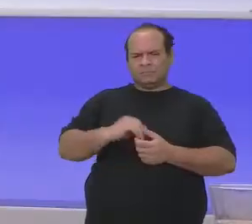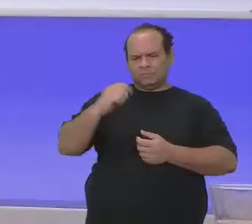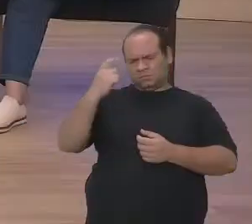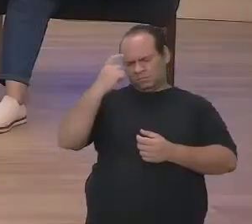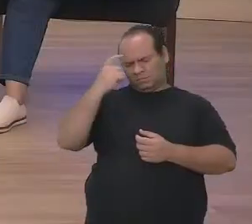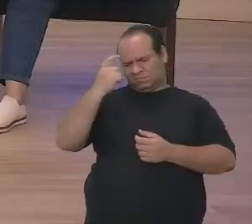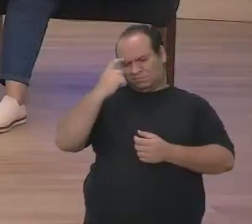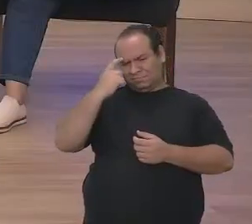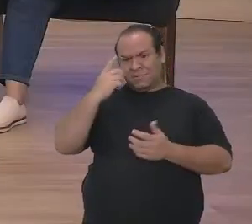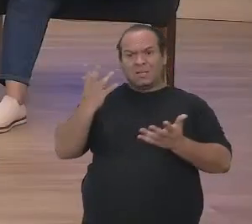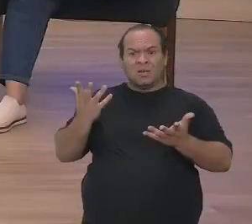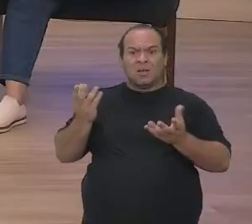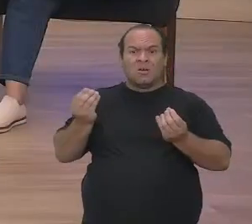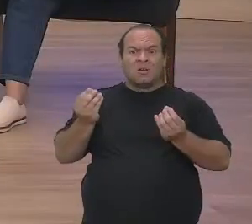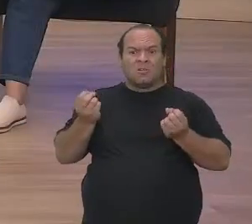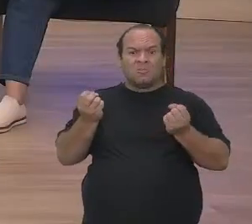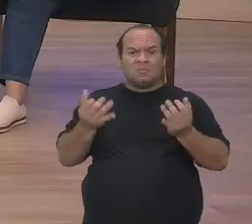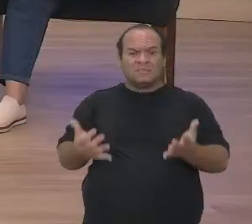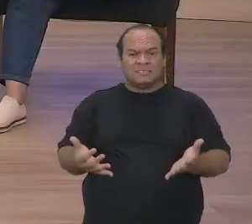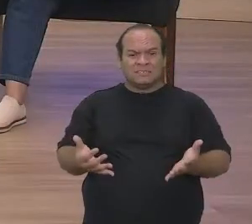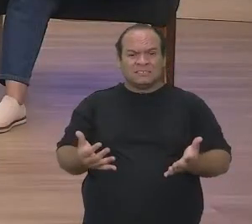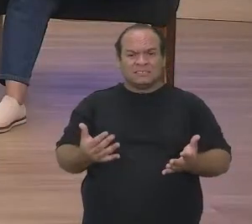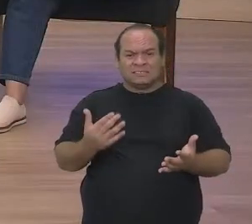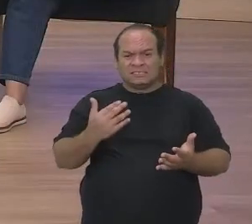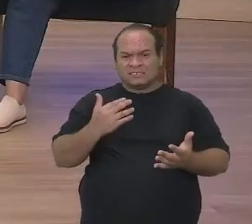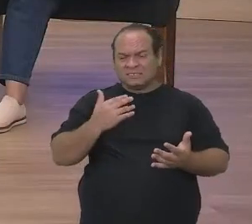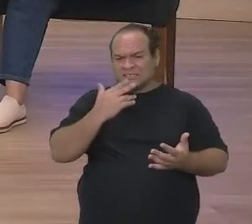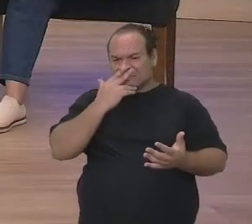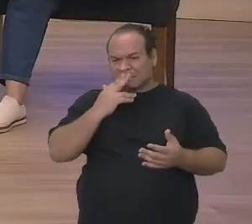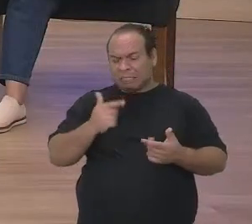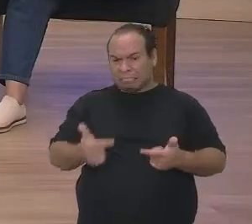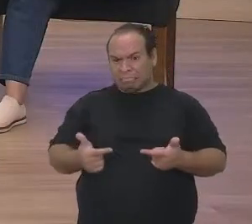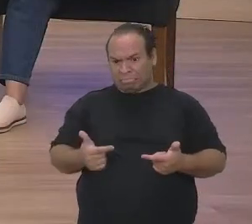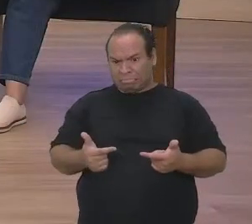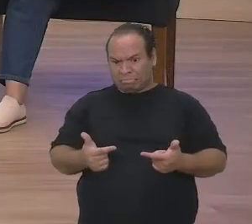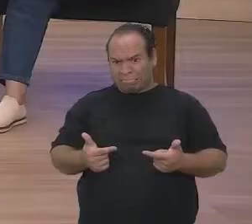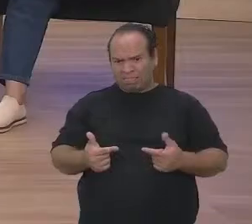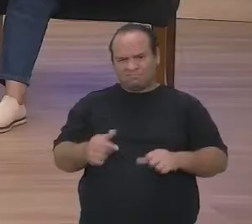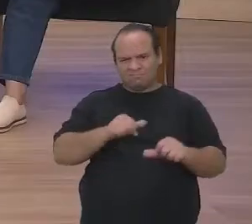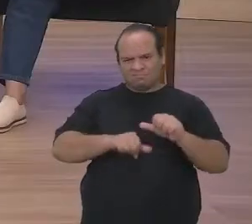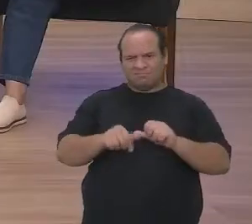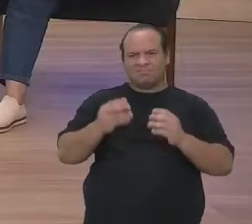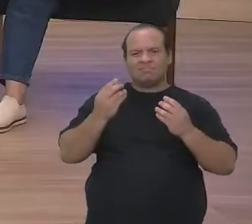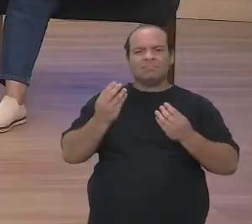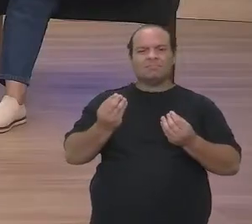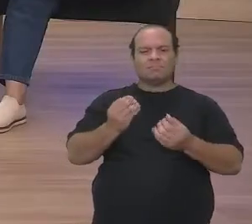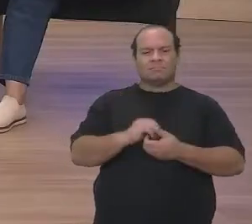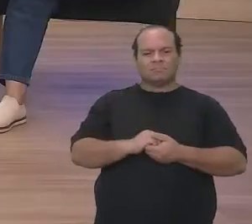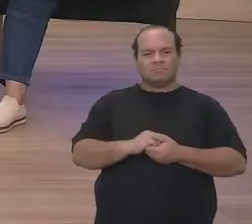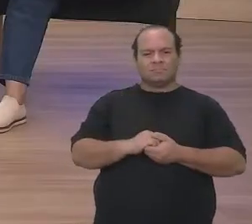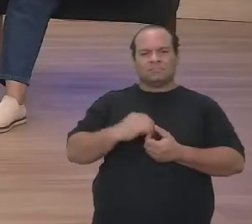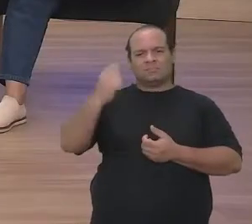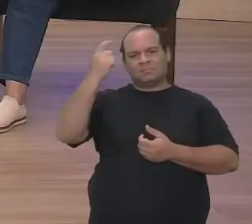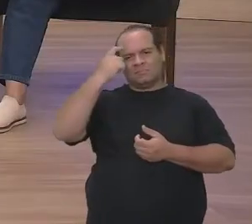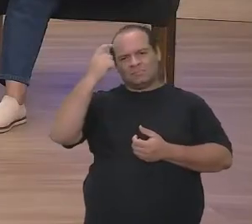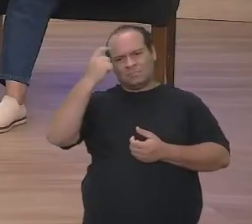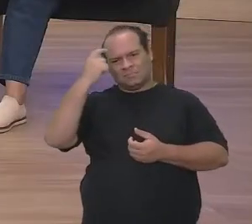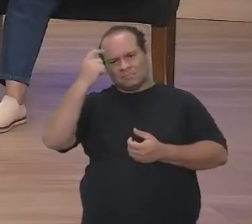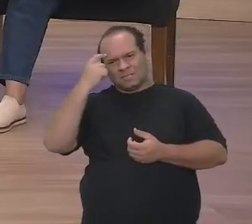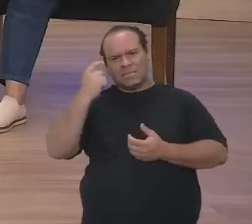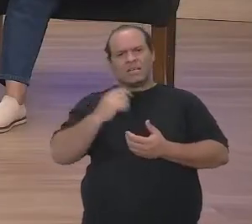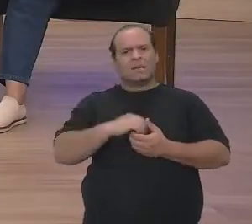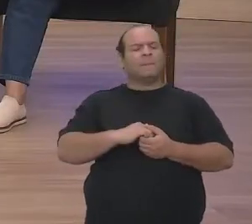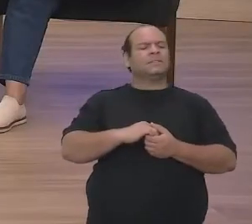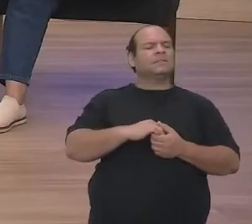como que eu vou abordar isso de uma forma que não seja muito chata? E a gente pensa em geração, transmissão e distribuição